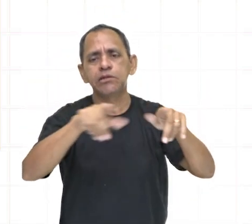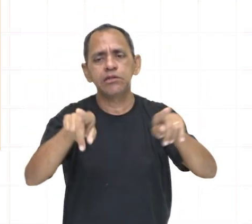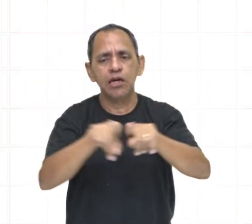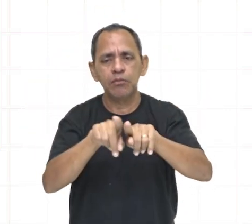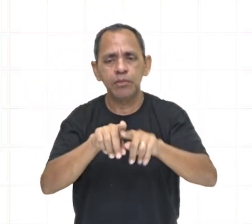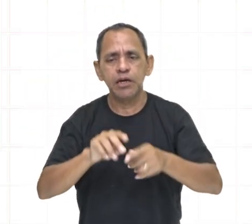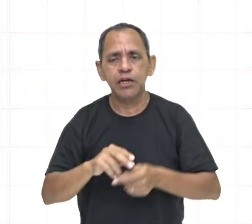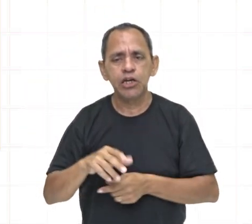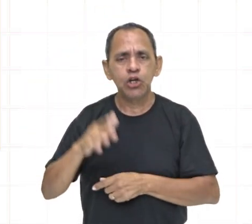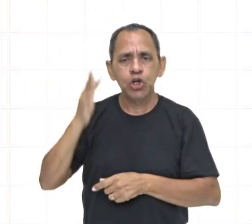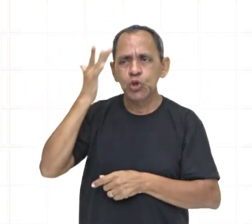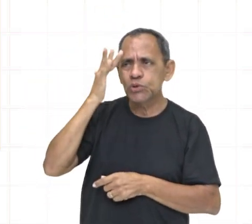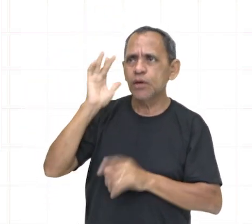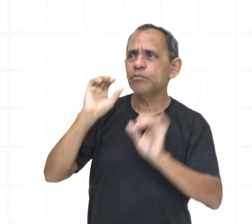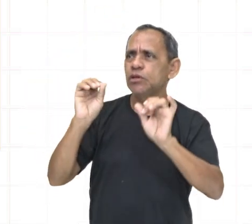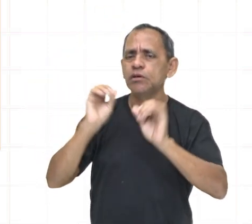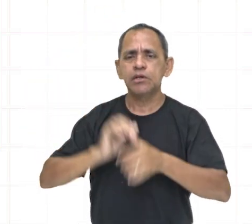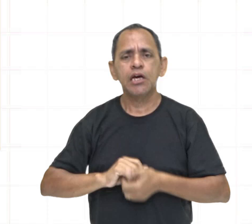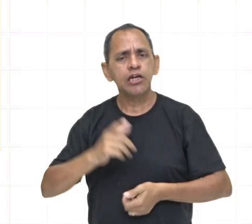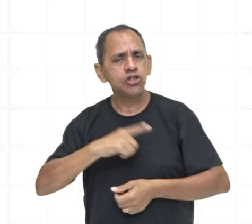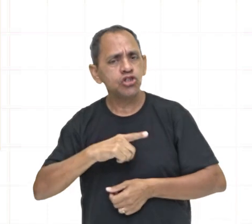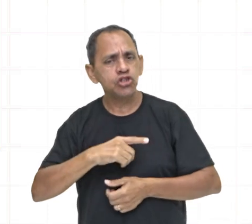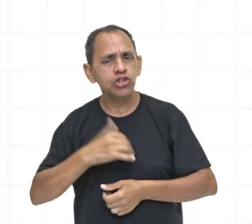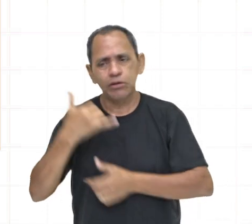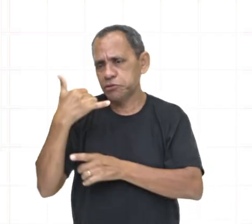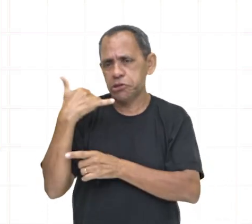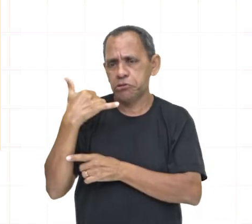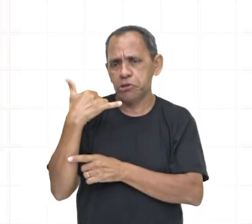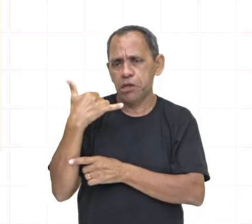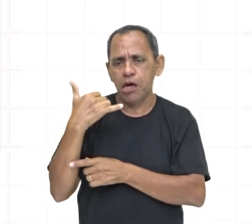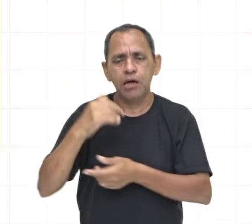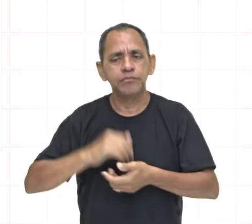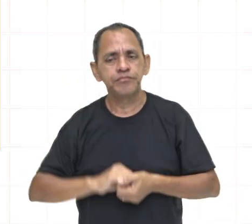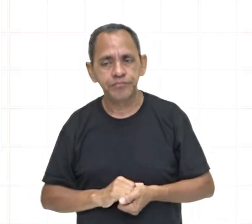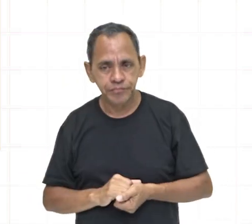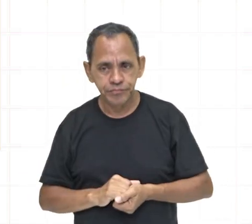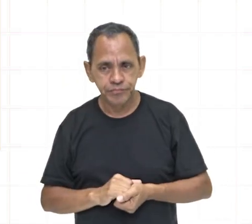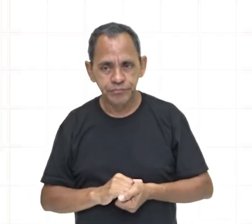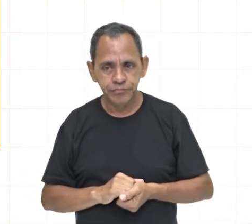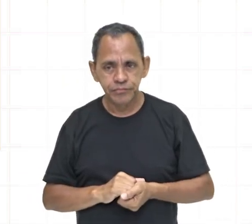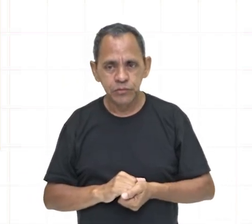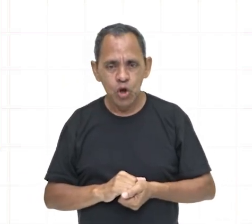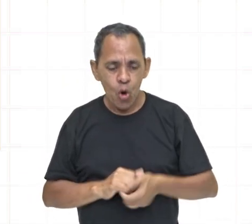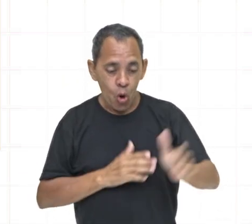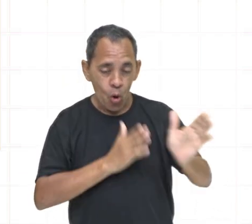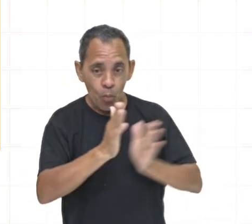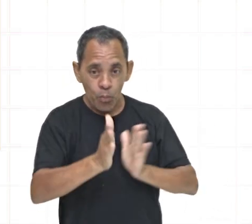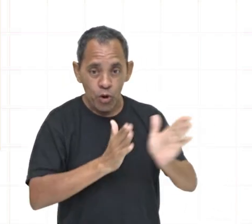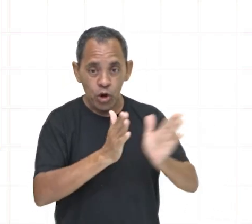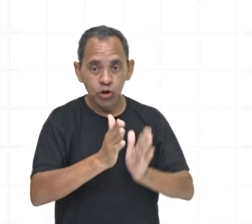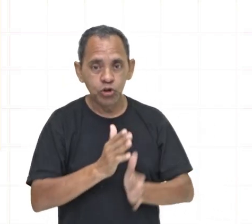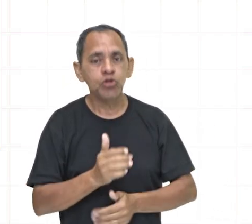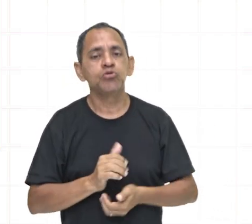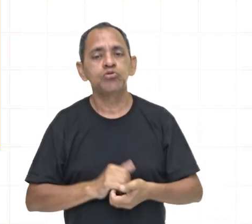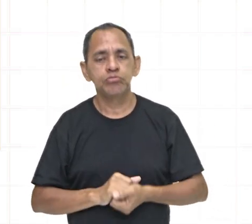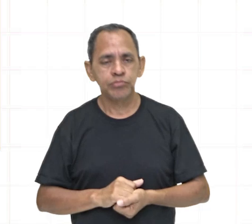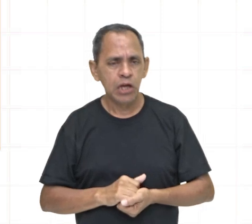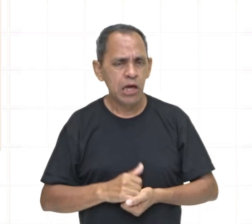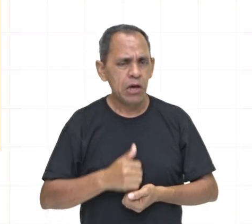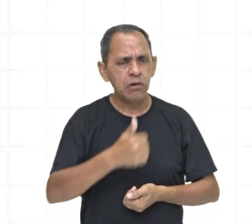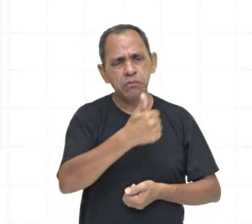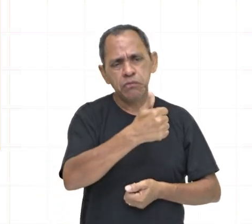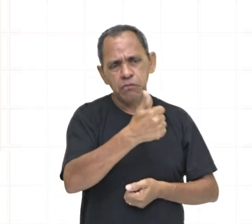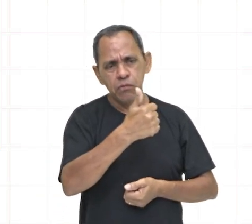aí que iria existir os celulares atualmente, né? Se a gente for analisar um período de 25 a 30 anos para